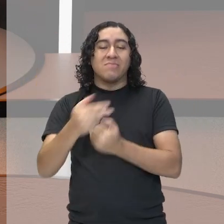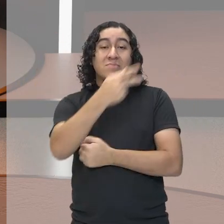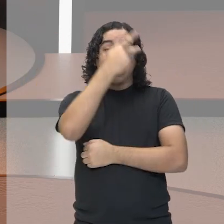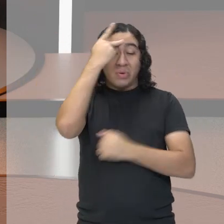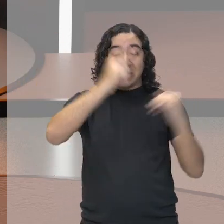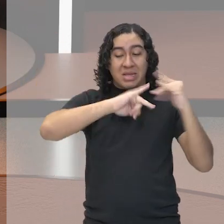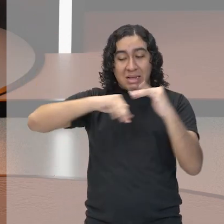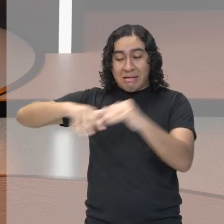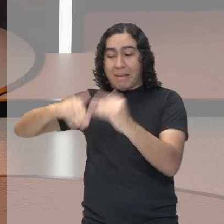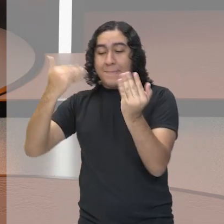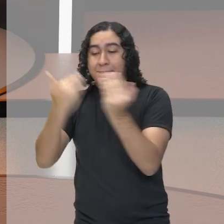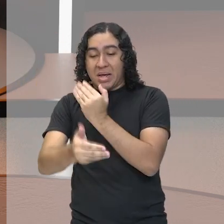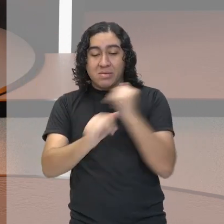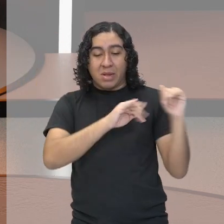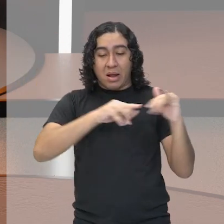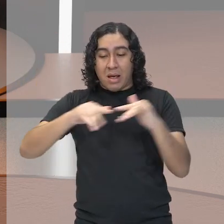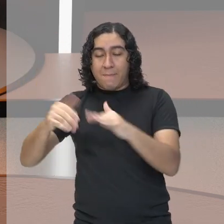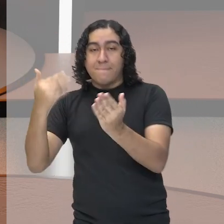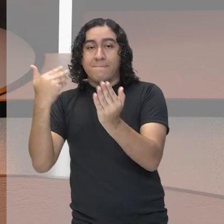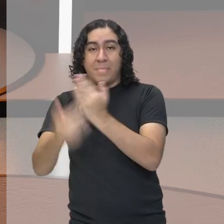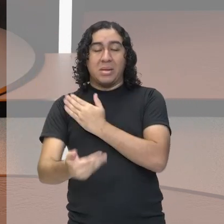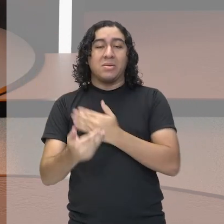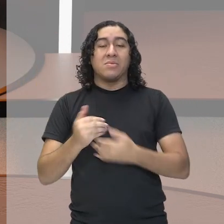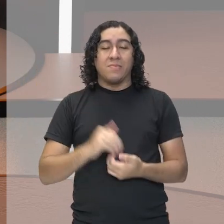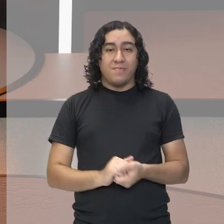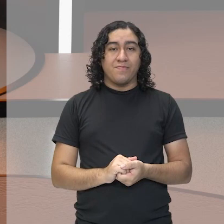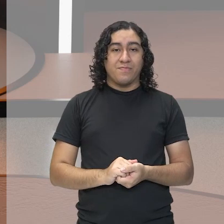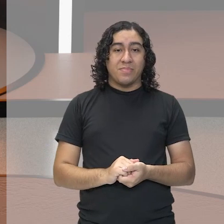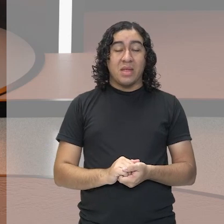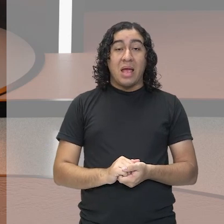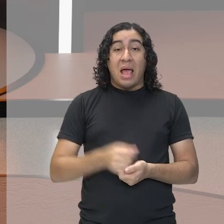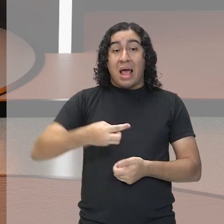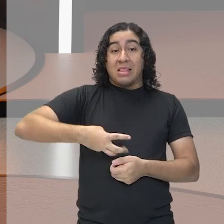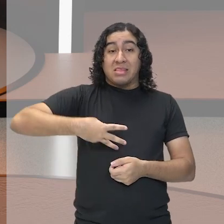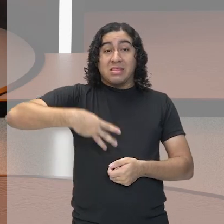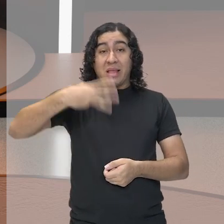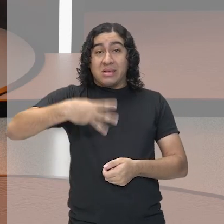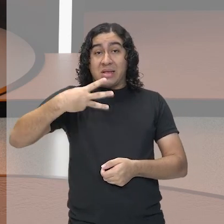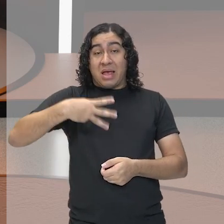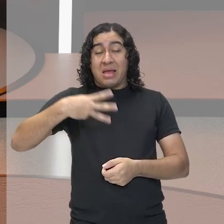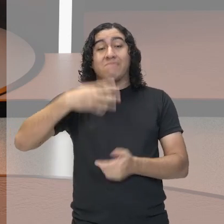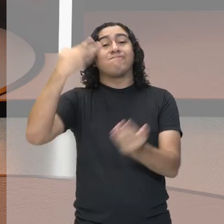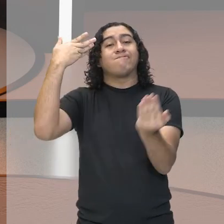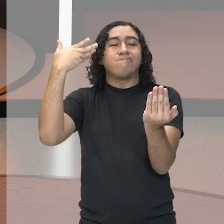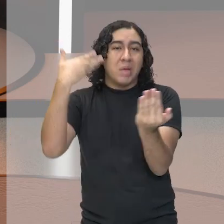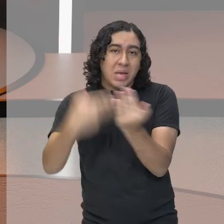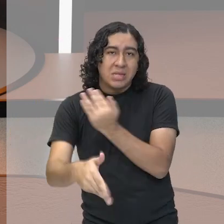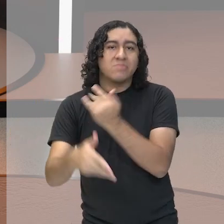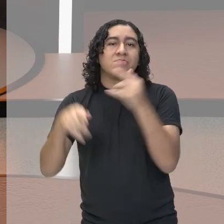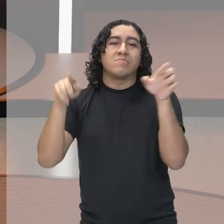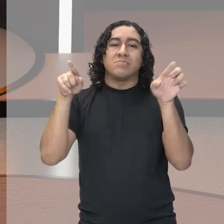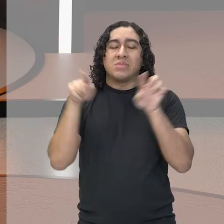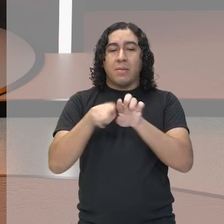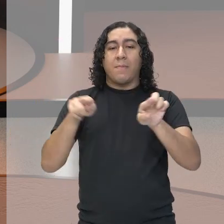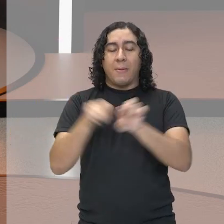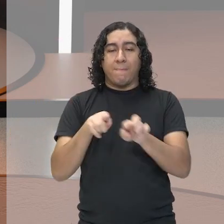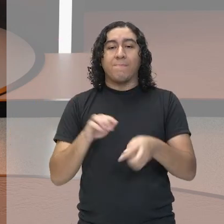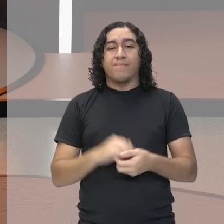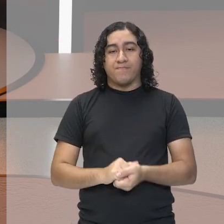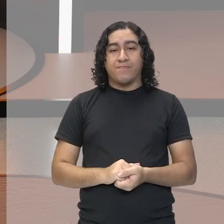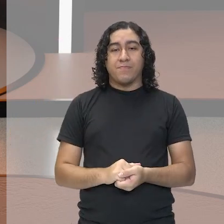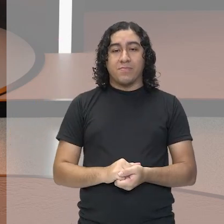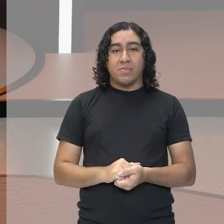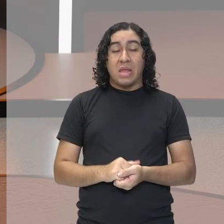terceira expedição, enviada por Manuel Vitorino, vice-presidente, foi derrotada e seu